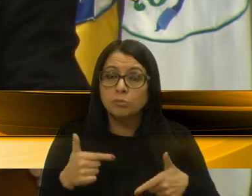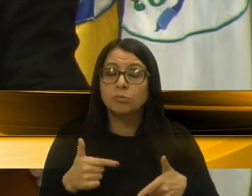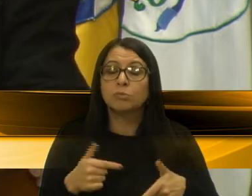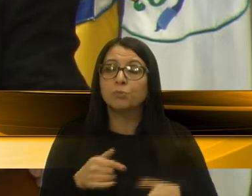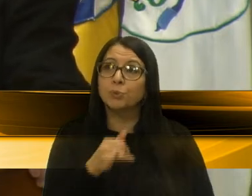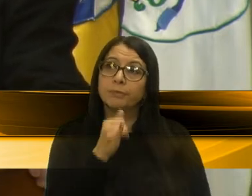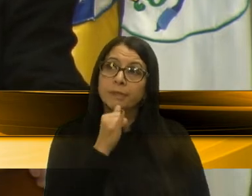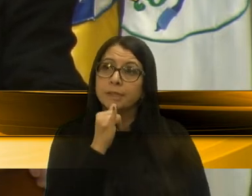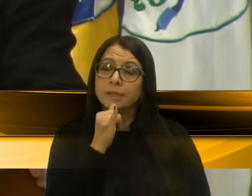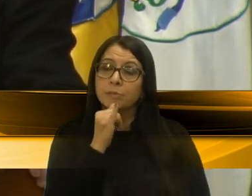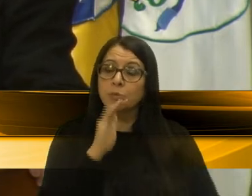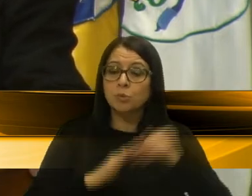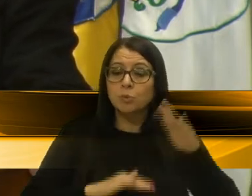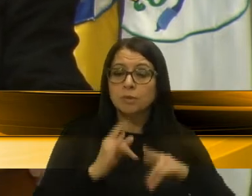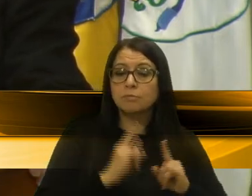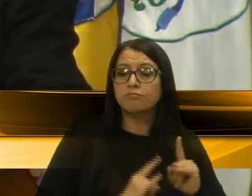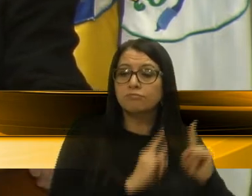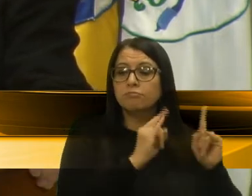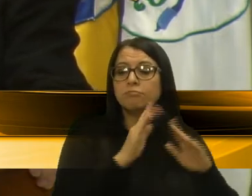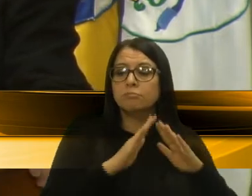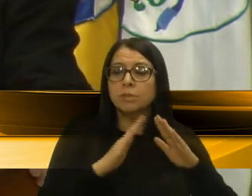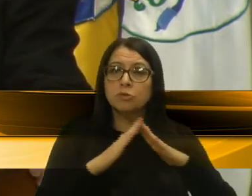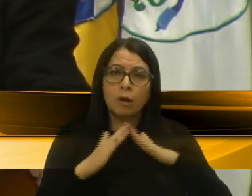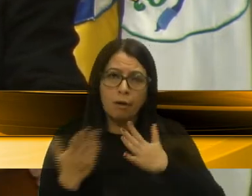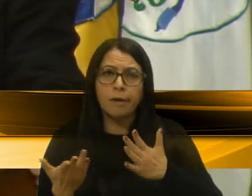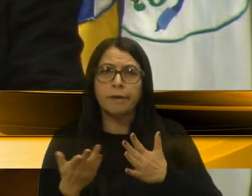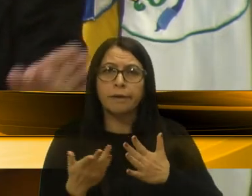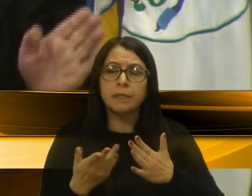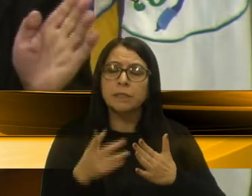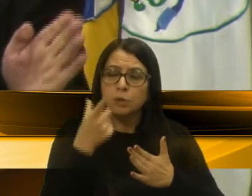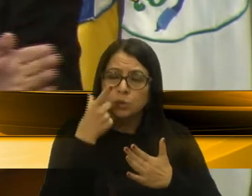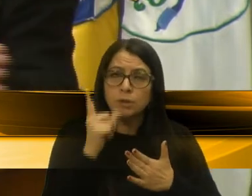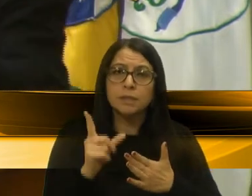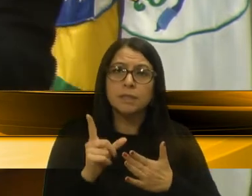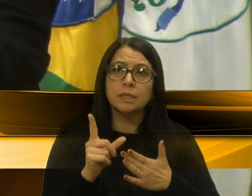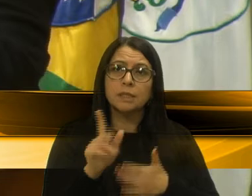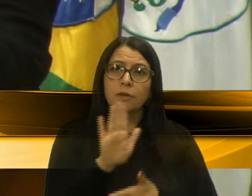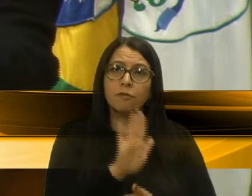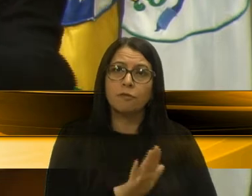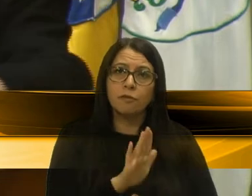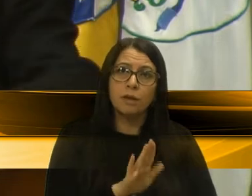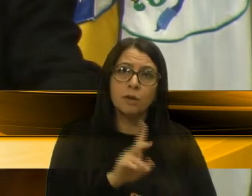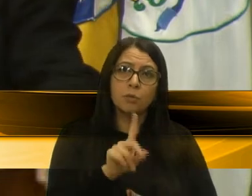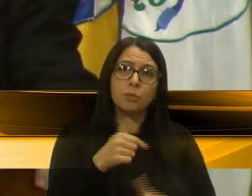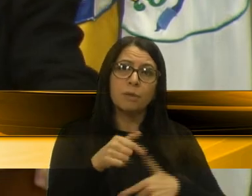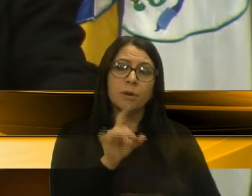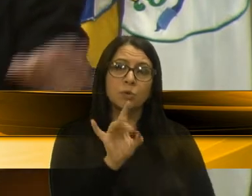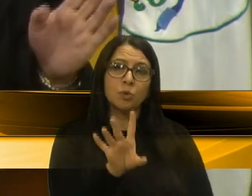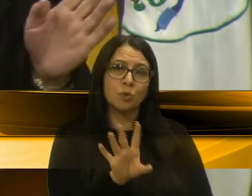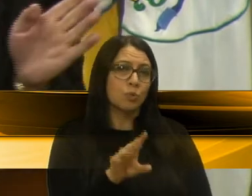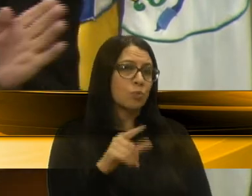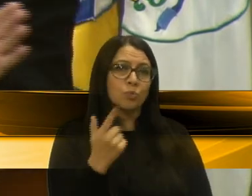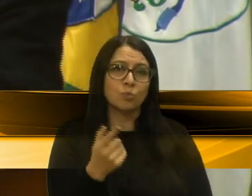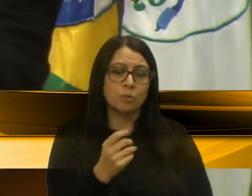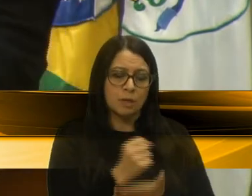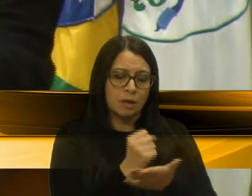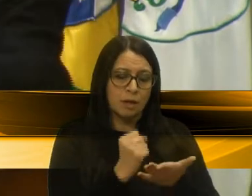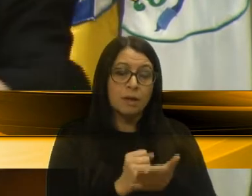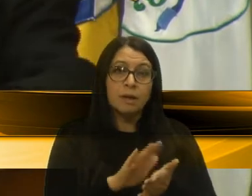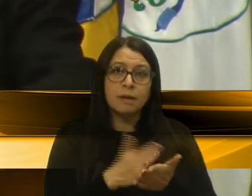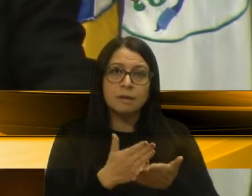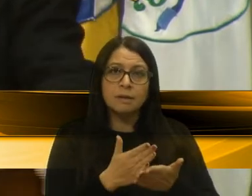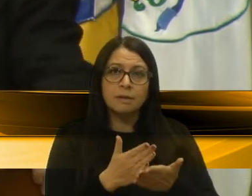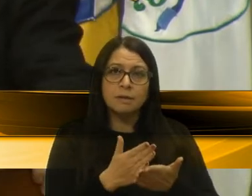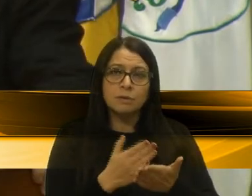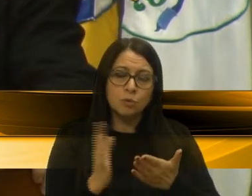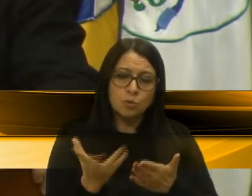por exemplo, da construção civil, que consegue permanecer num emprego só, com a carteira assinada